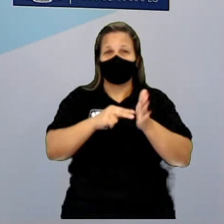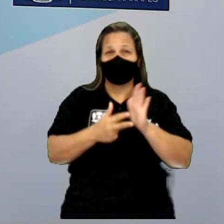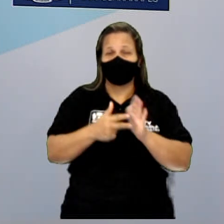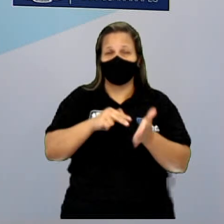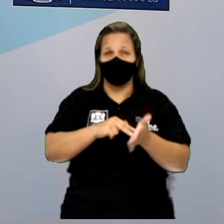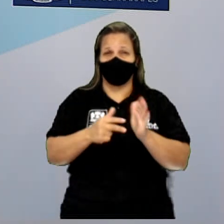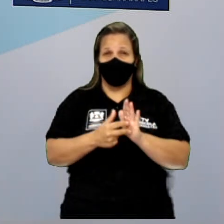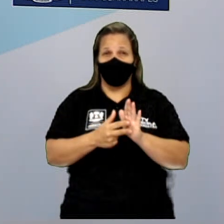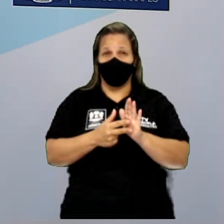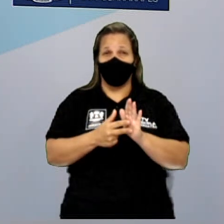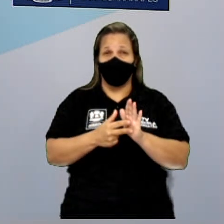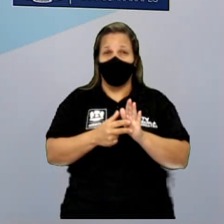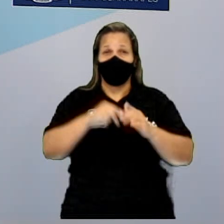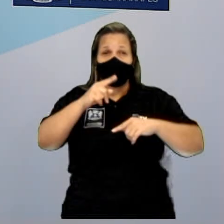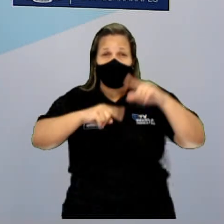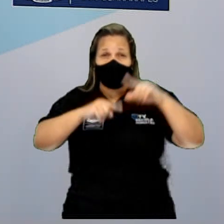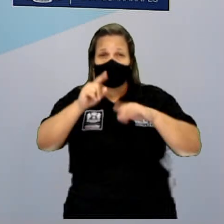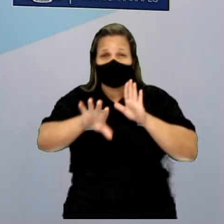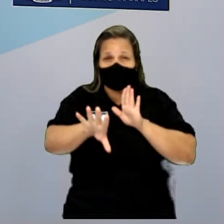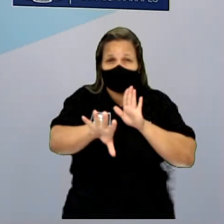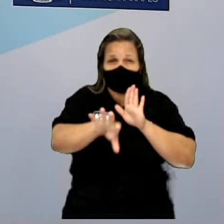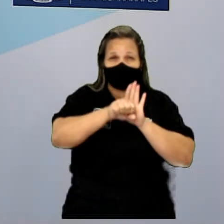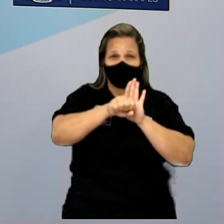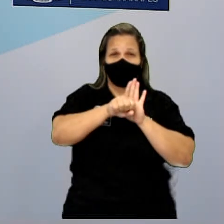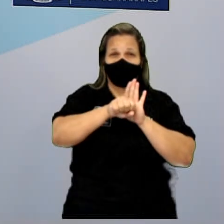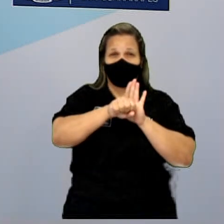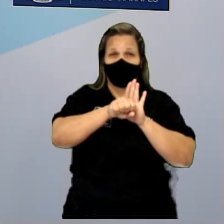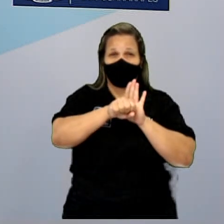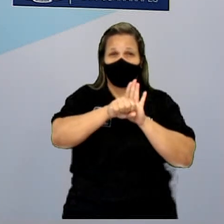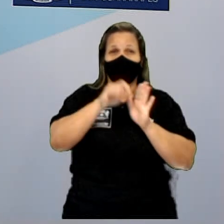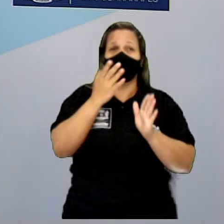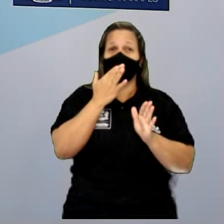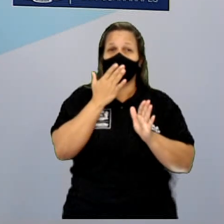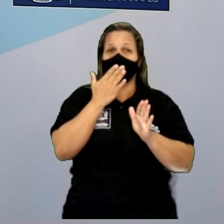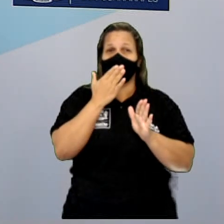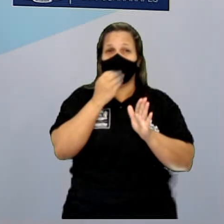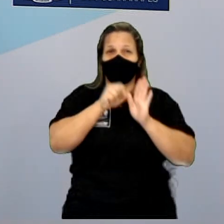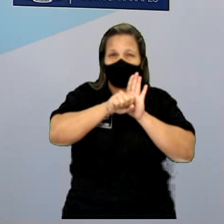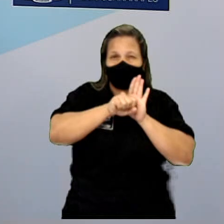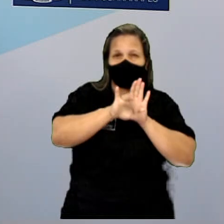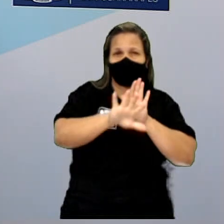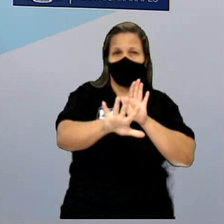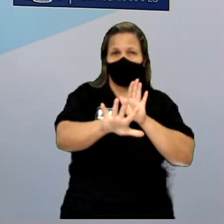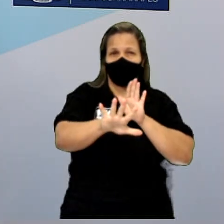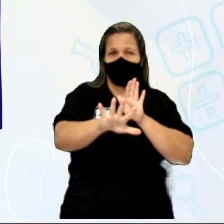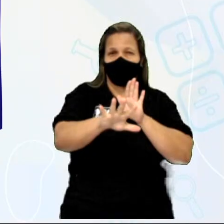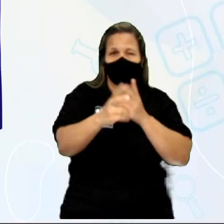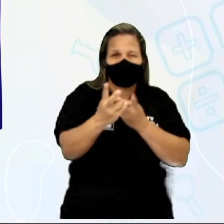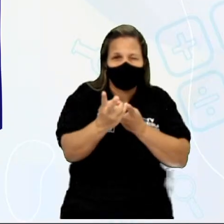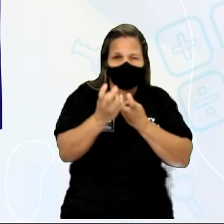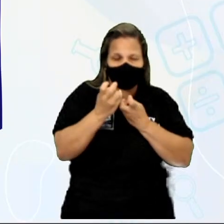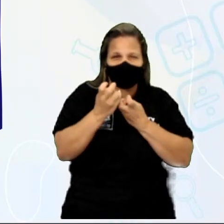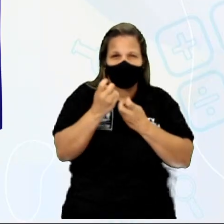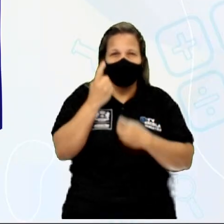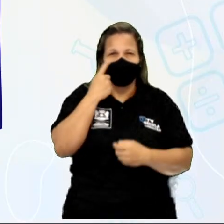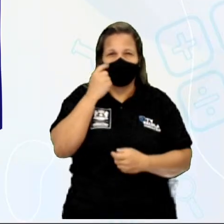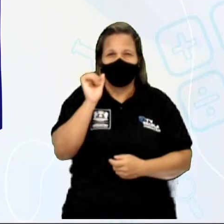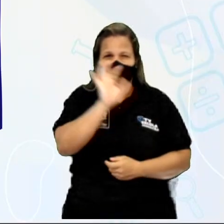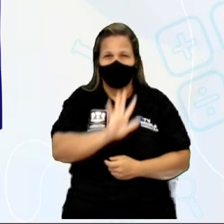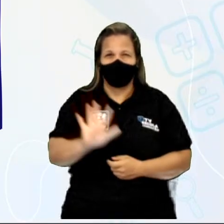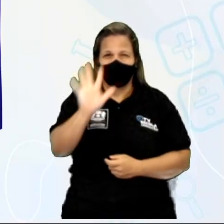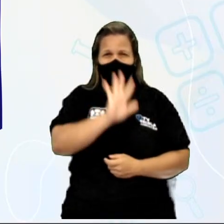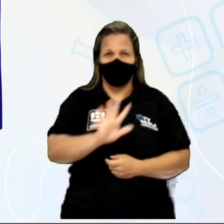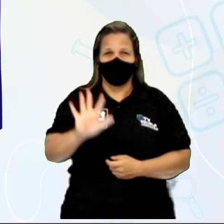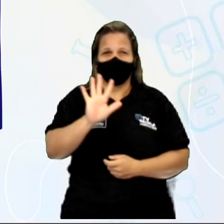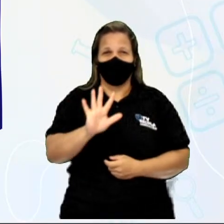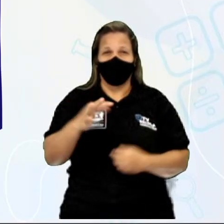e refletindo só aquela que a gente está vendo, certo? Vamos ver um pouco mais de exemplo. Por exemplo aqui, ó. A camisa preta, quando você